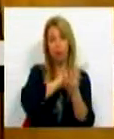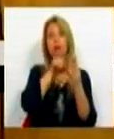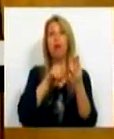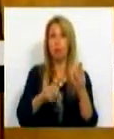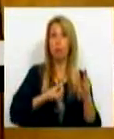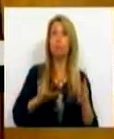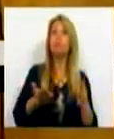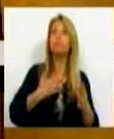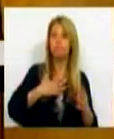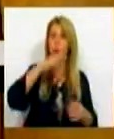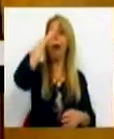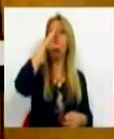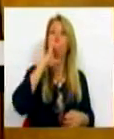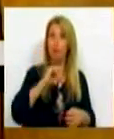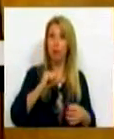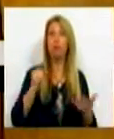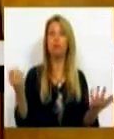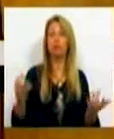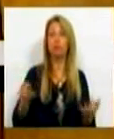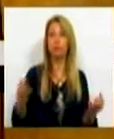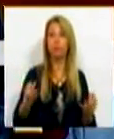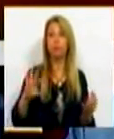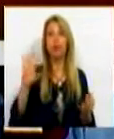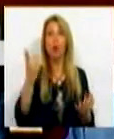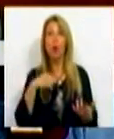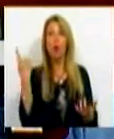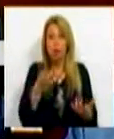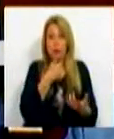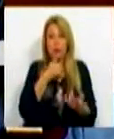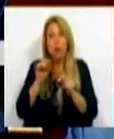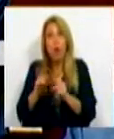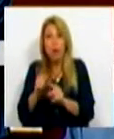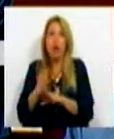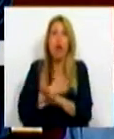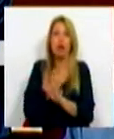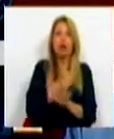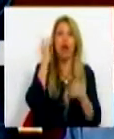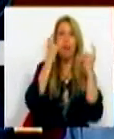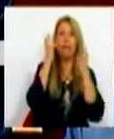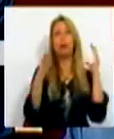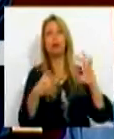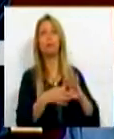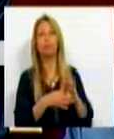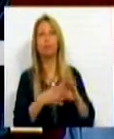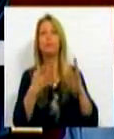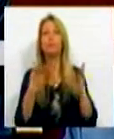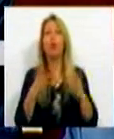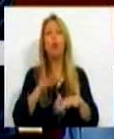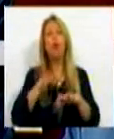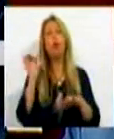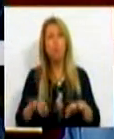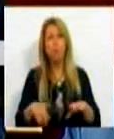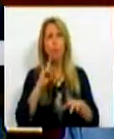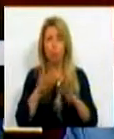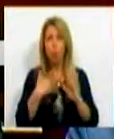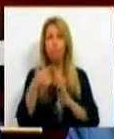Governo e essas questões são consideradas quando tomamos estas decisões. Em relação à questão do Plano B, o